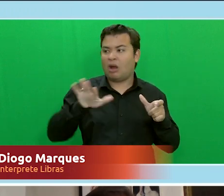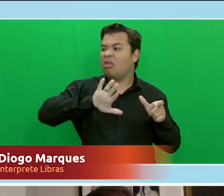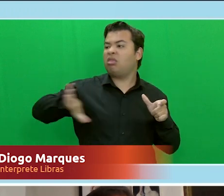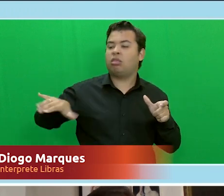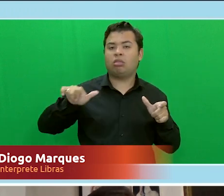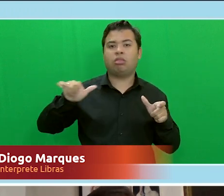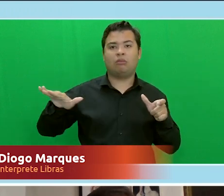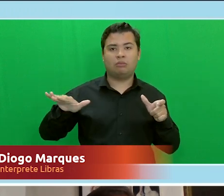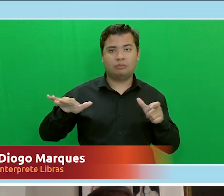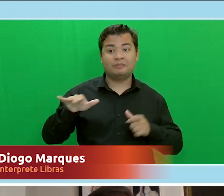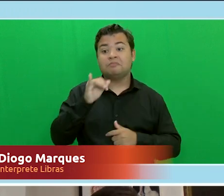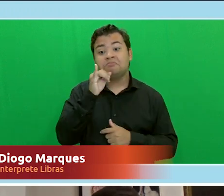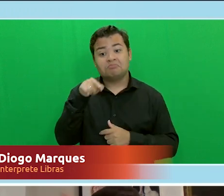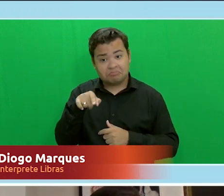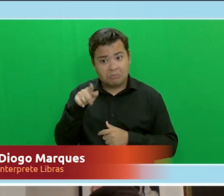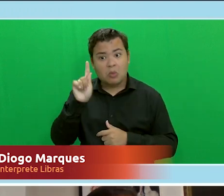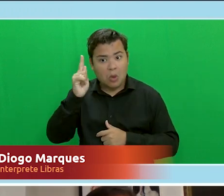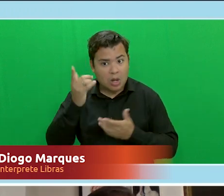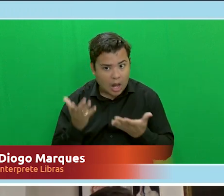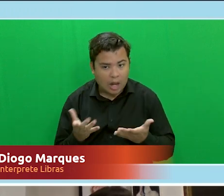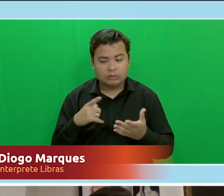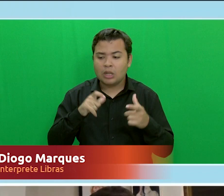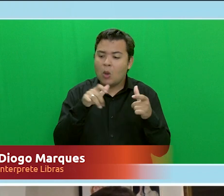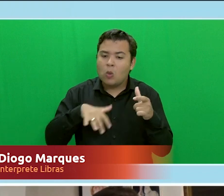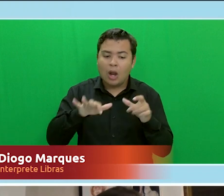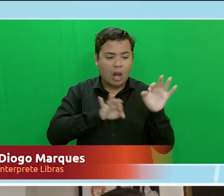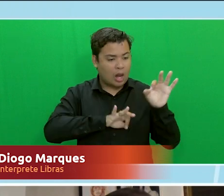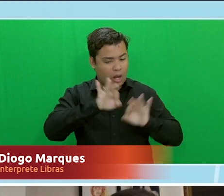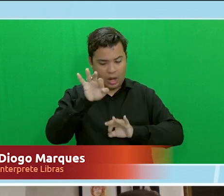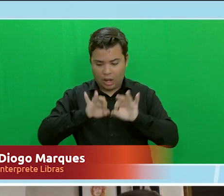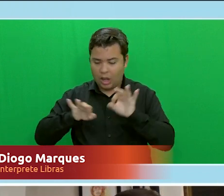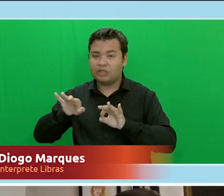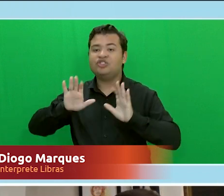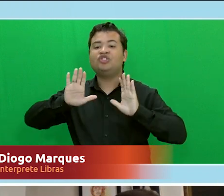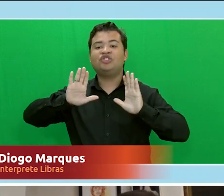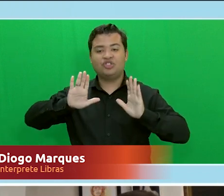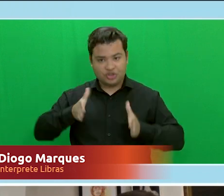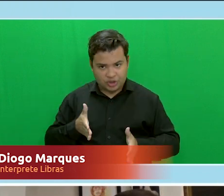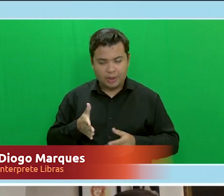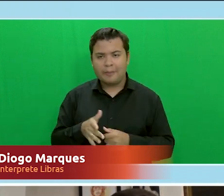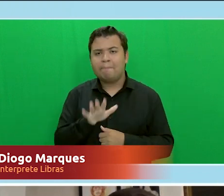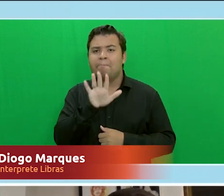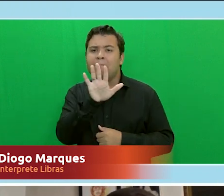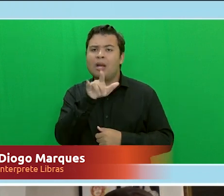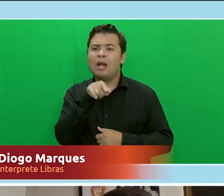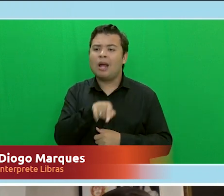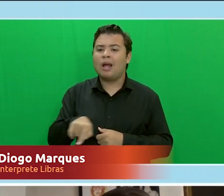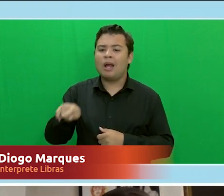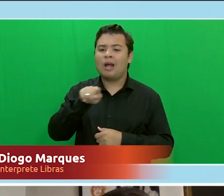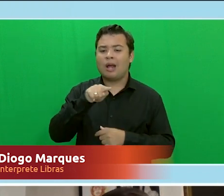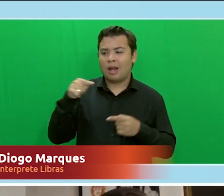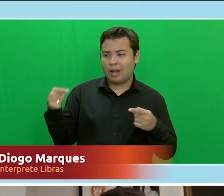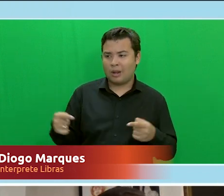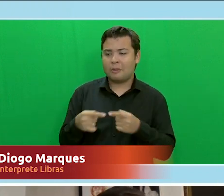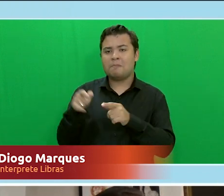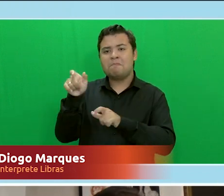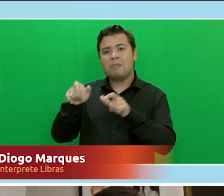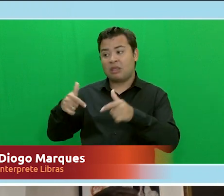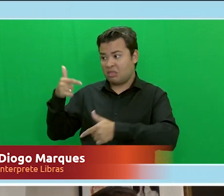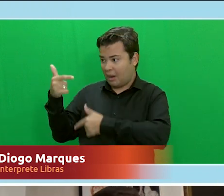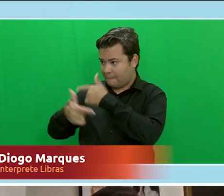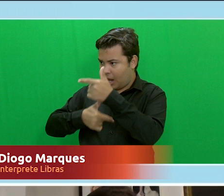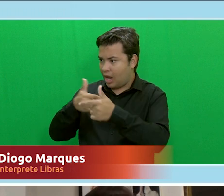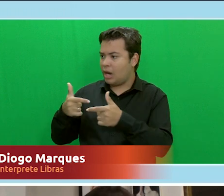caso de Goiânia. Né? Você tinha um espaço planejado e esse espaço ele não foi concebido